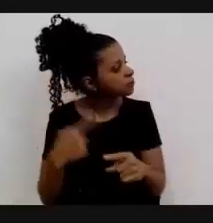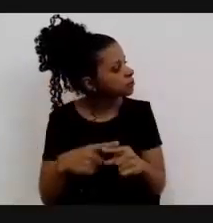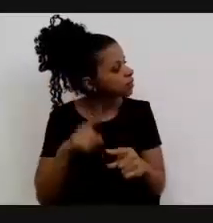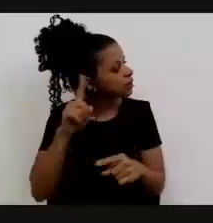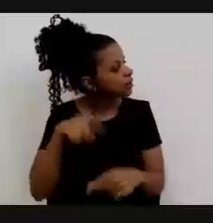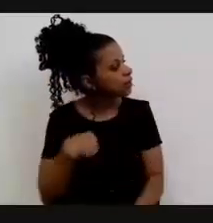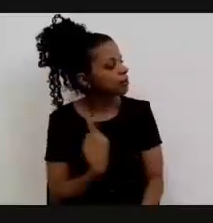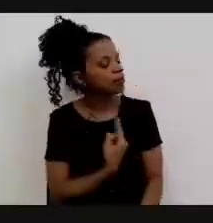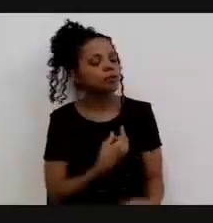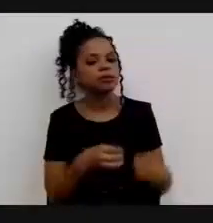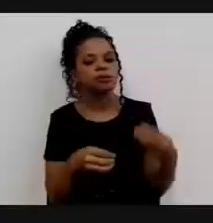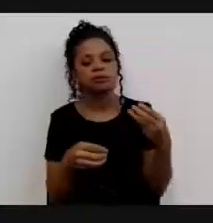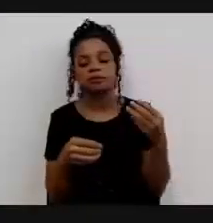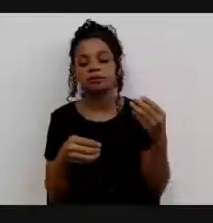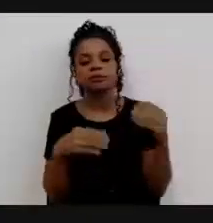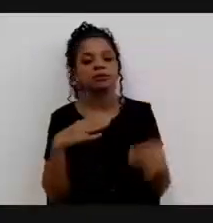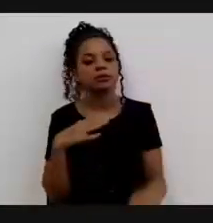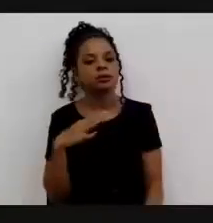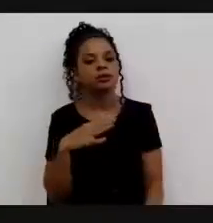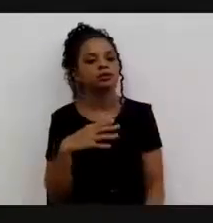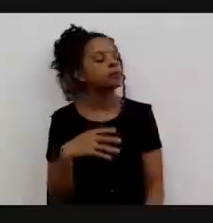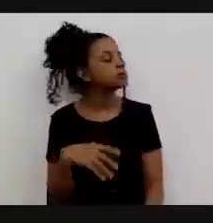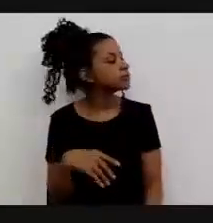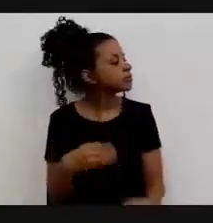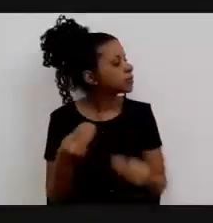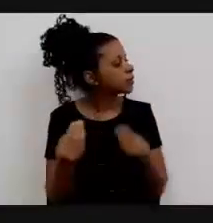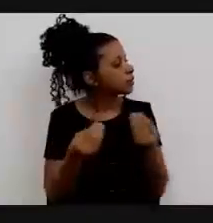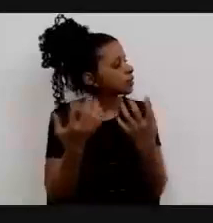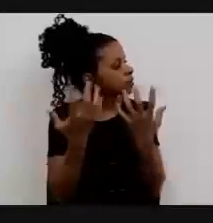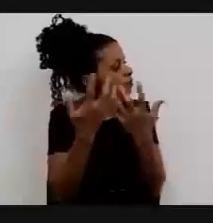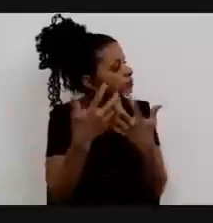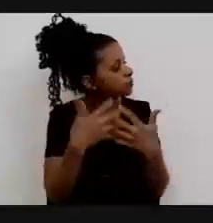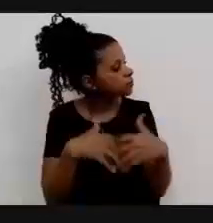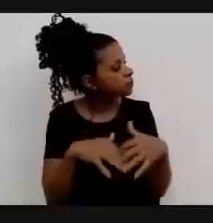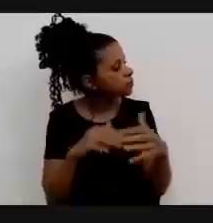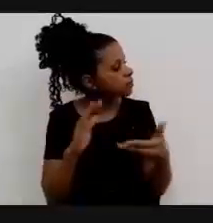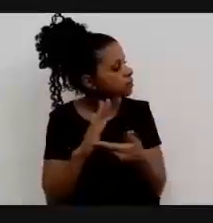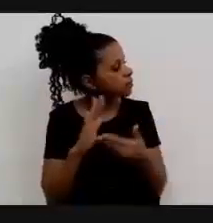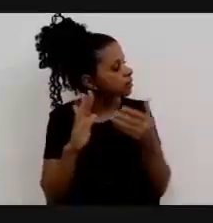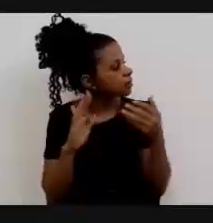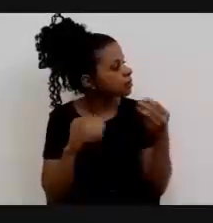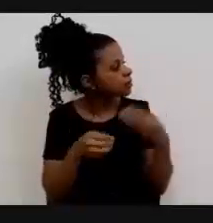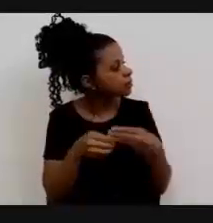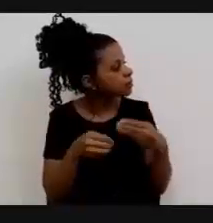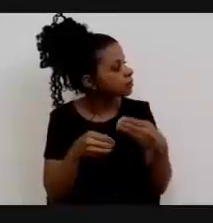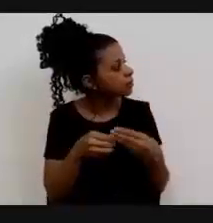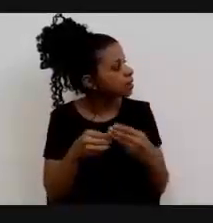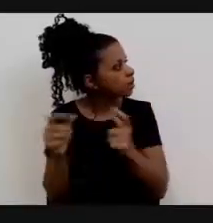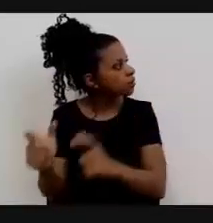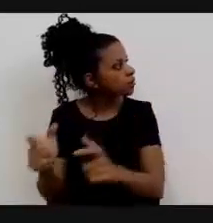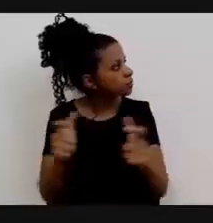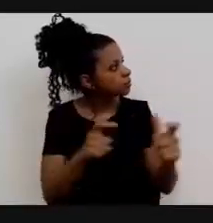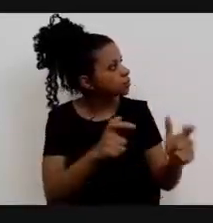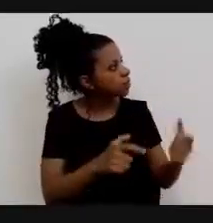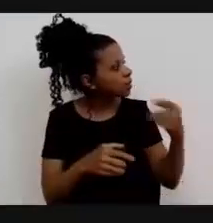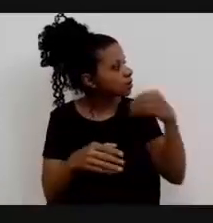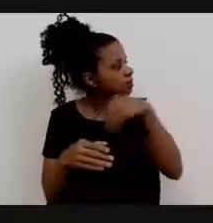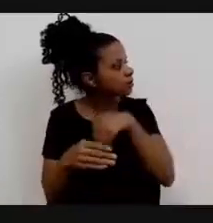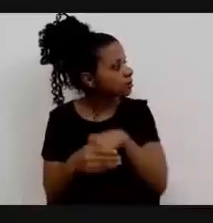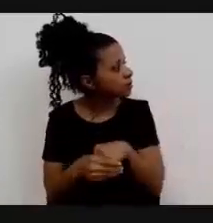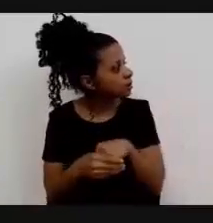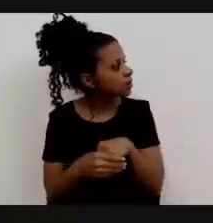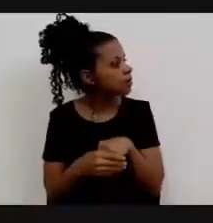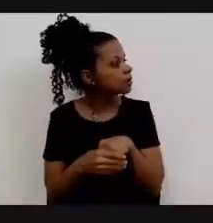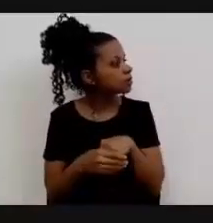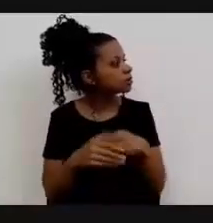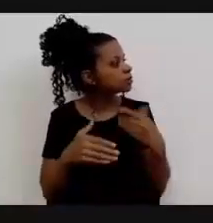a nossa cidade. Como que funciona a Câmara Municipal, quais são os passos que acontecem aqui dentro, os procedimentos corriqueiros que